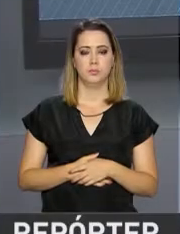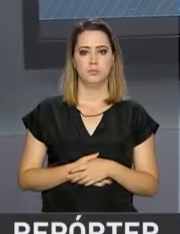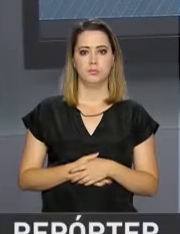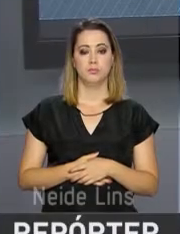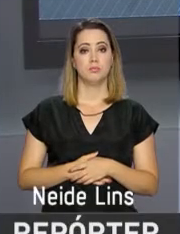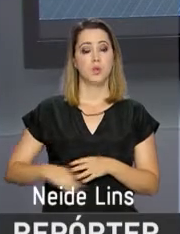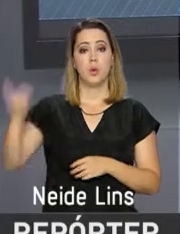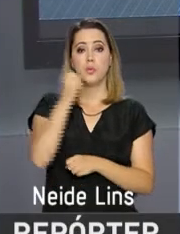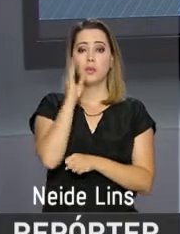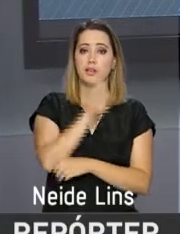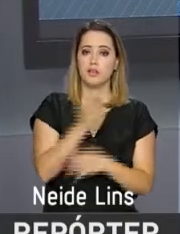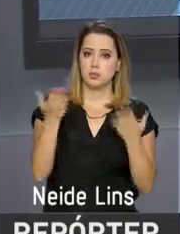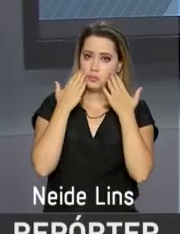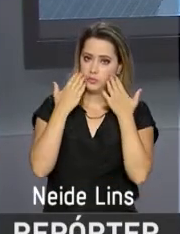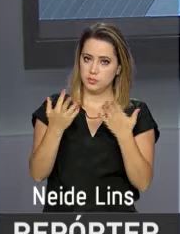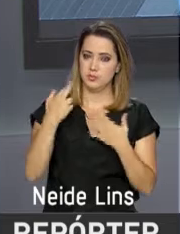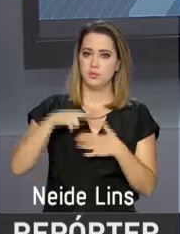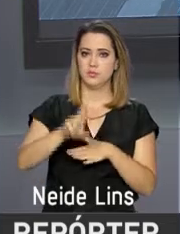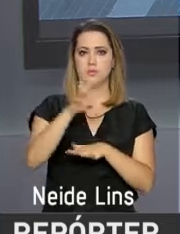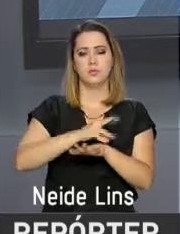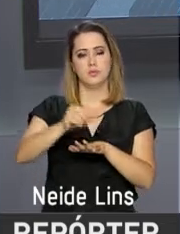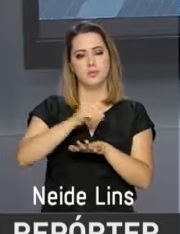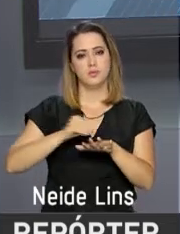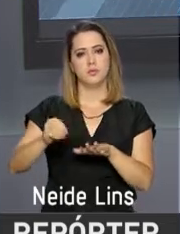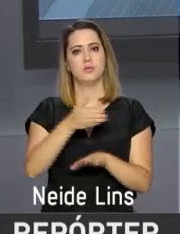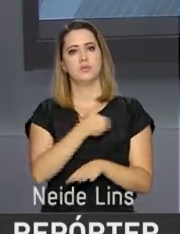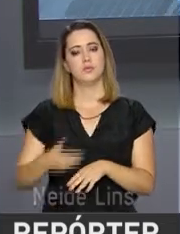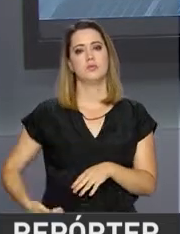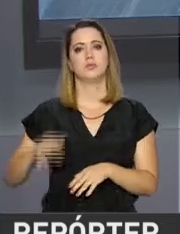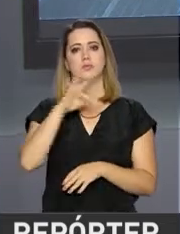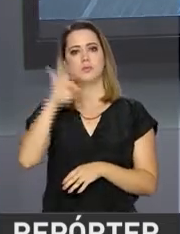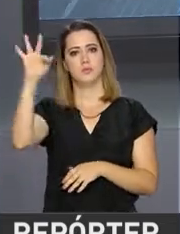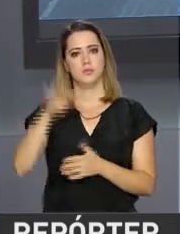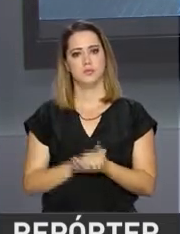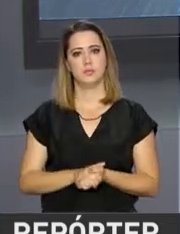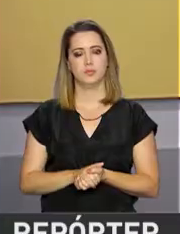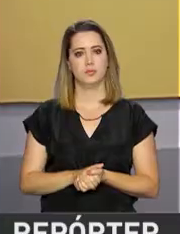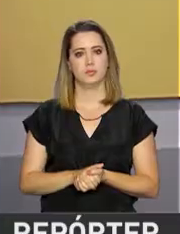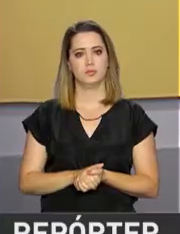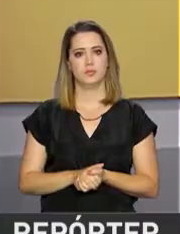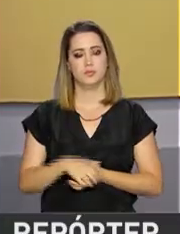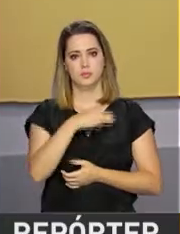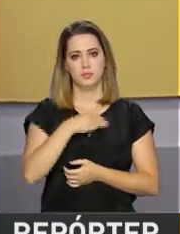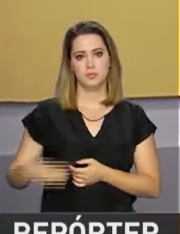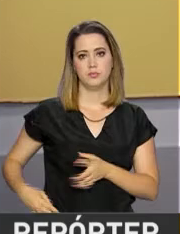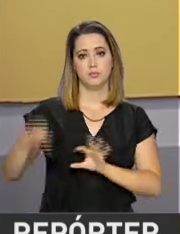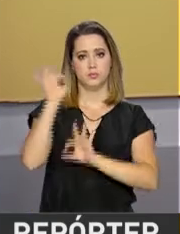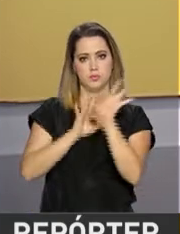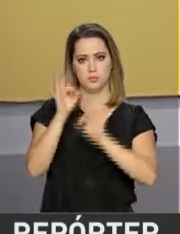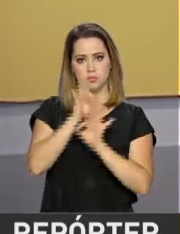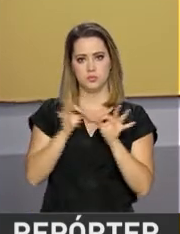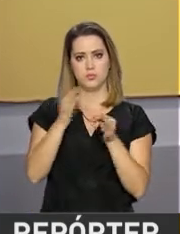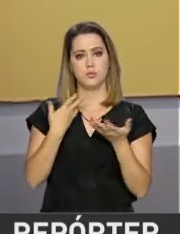olá boa tarde começa agora mais uma edição do repórter nbr com as notícias do governo federal o ministro do planejamento